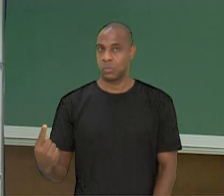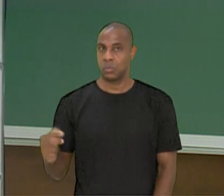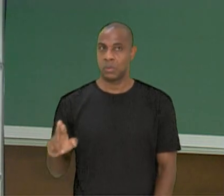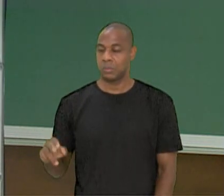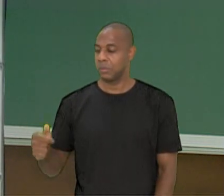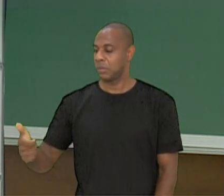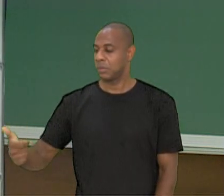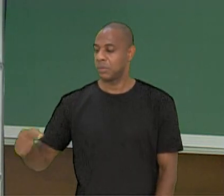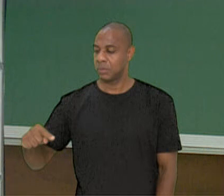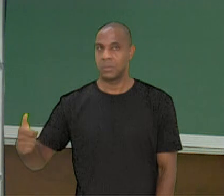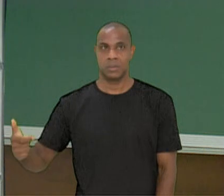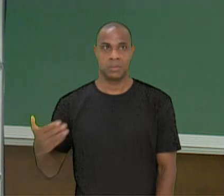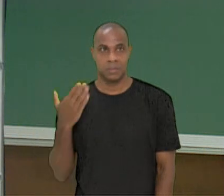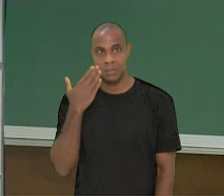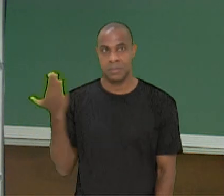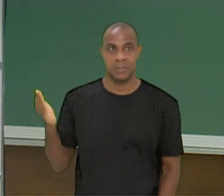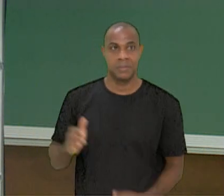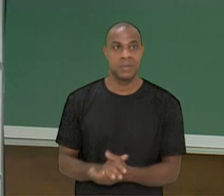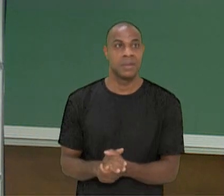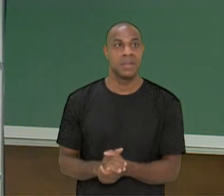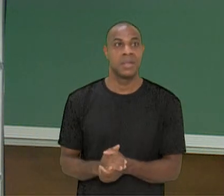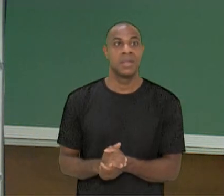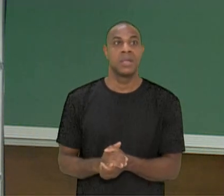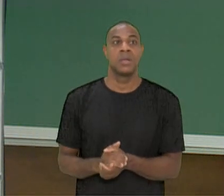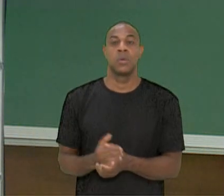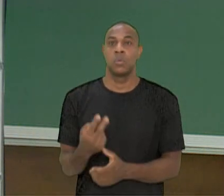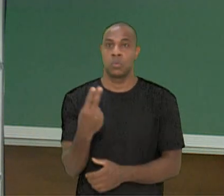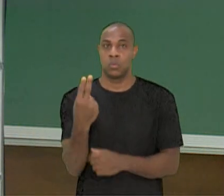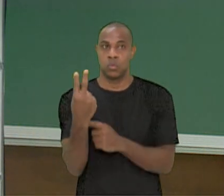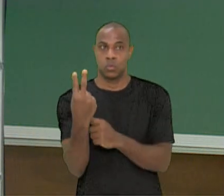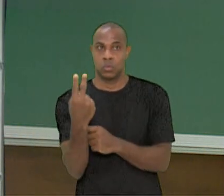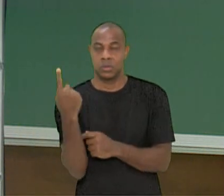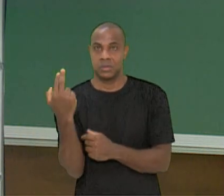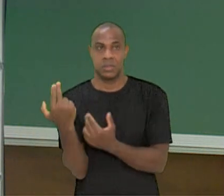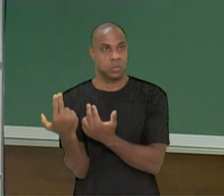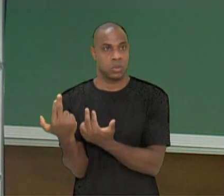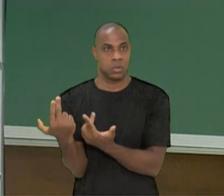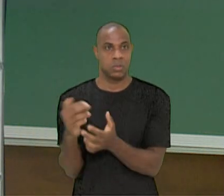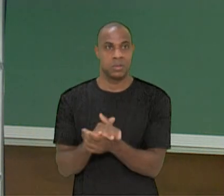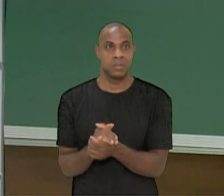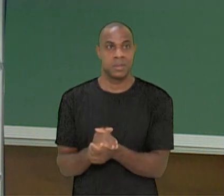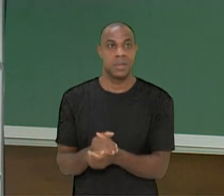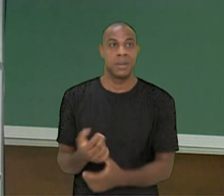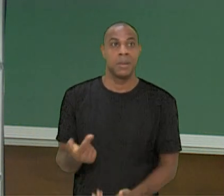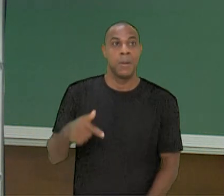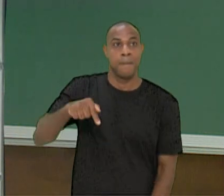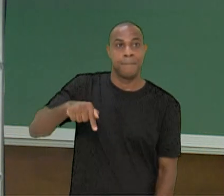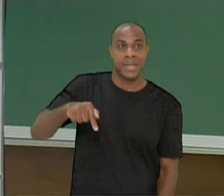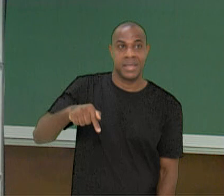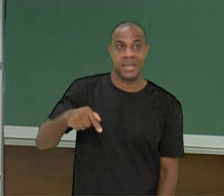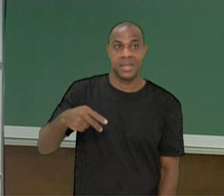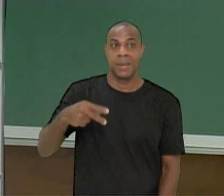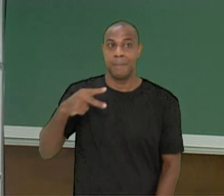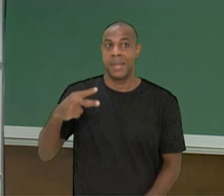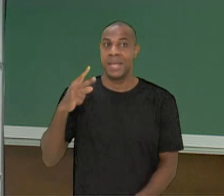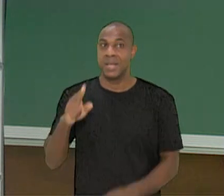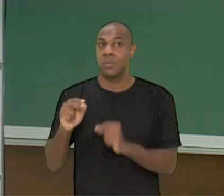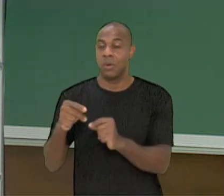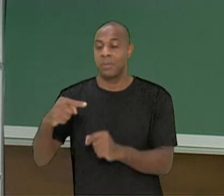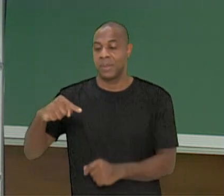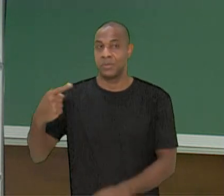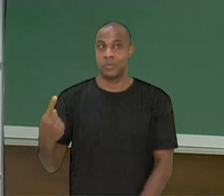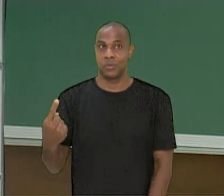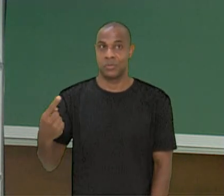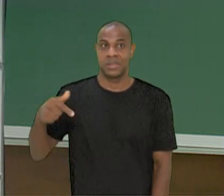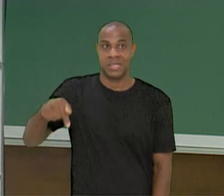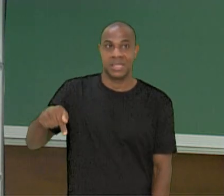É para fazer a mesma coisa no 2, só que o P vale menos 2 e o Q vale menos 3. Parênteses,